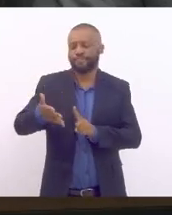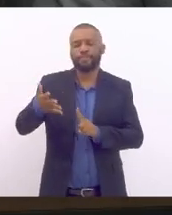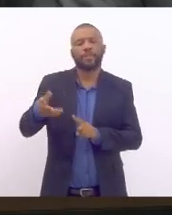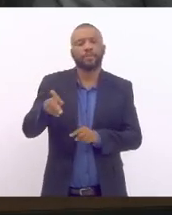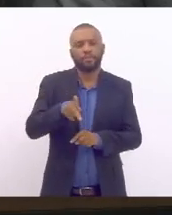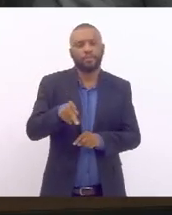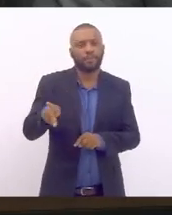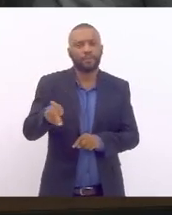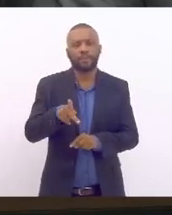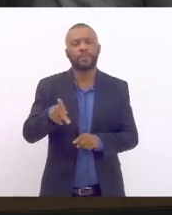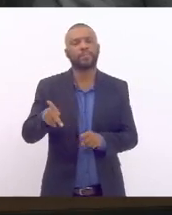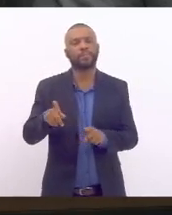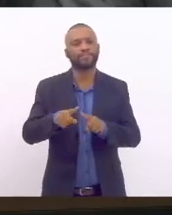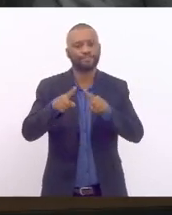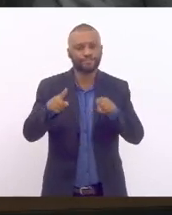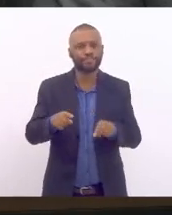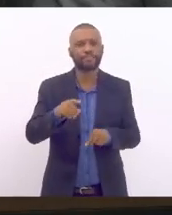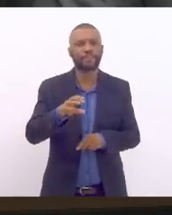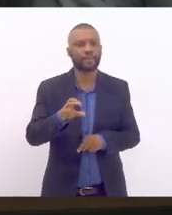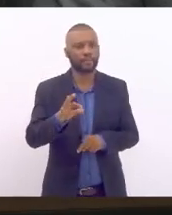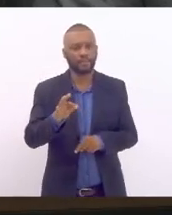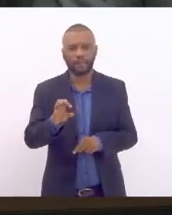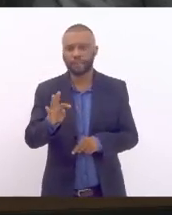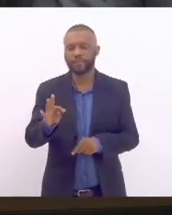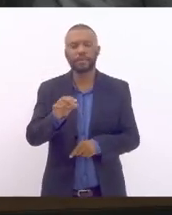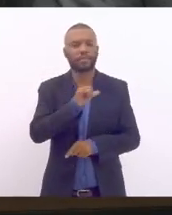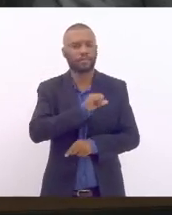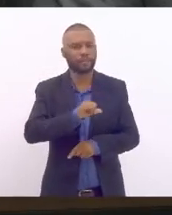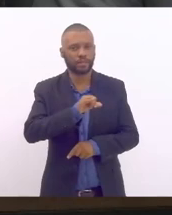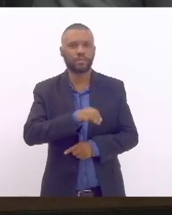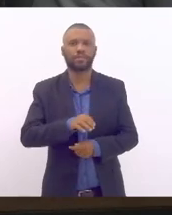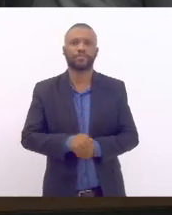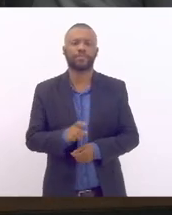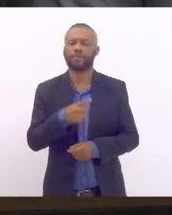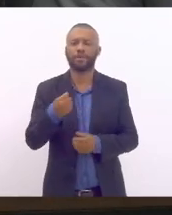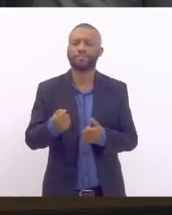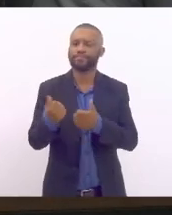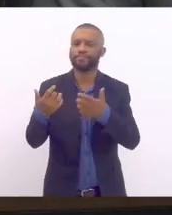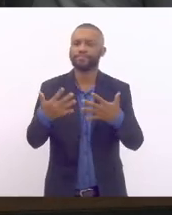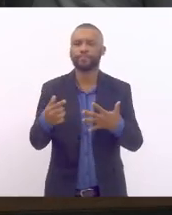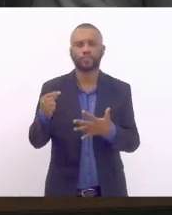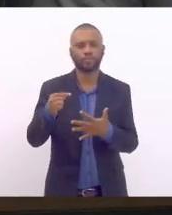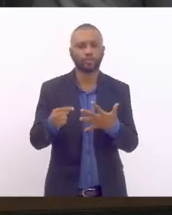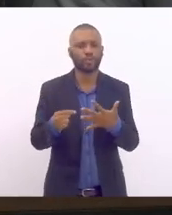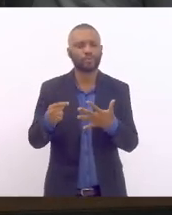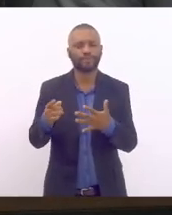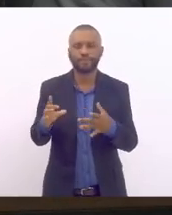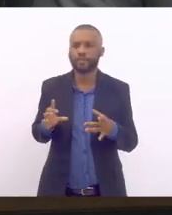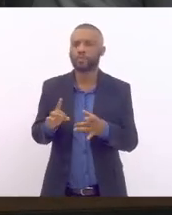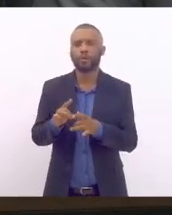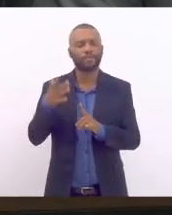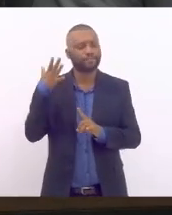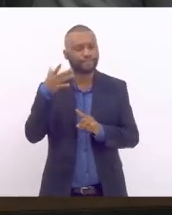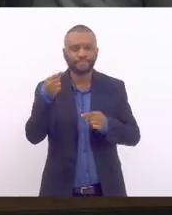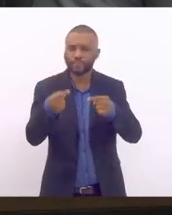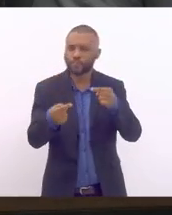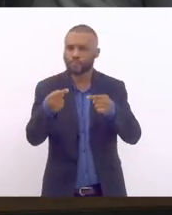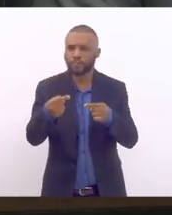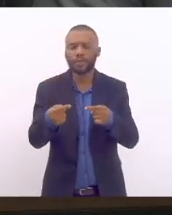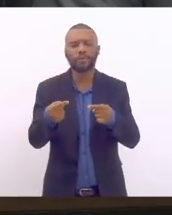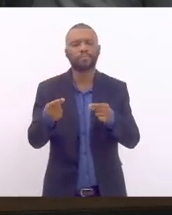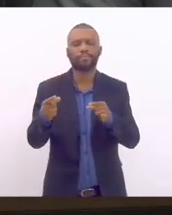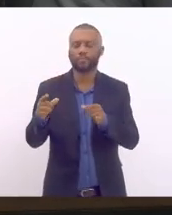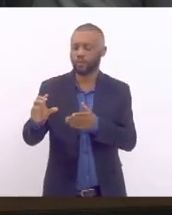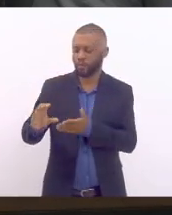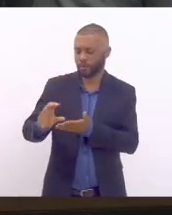professora do CEFET Rio de Janeiro a gente ponto o ao longo desse fórum muita muita